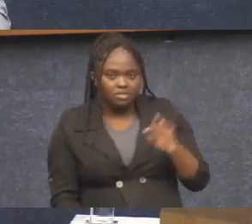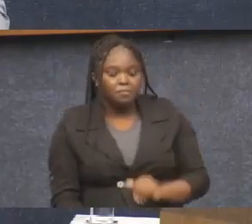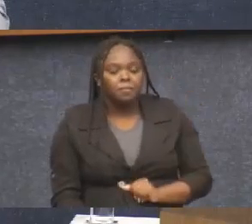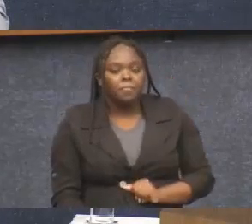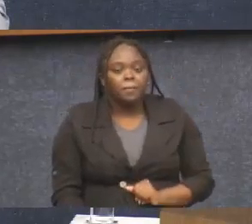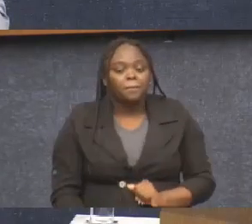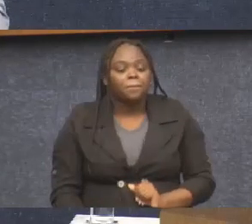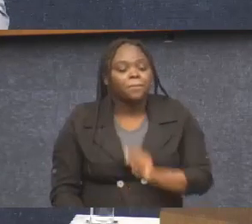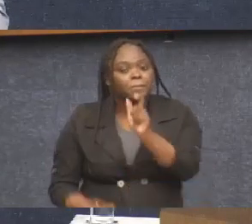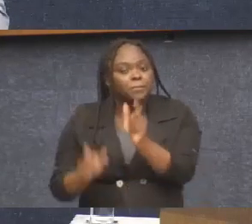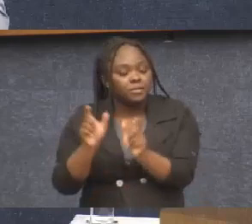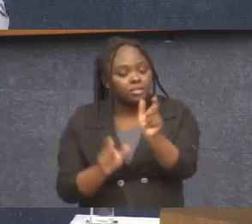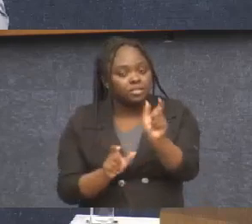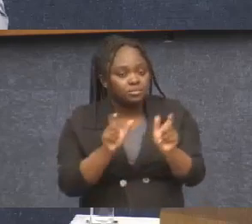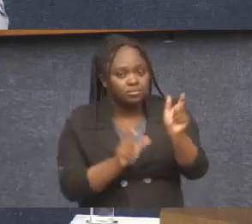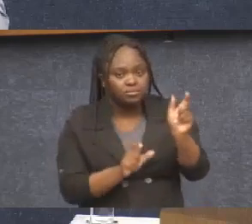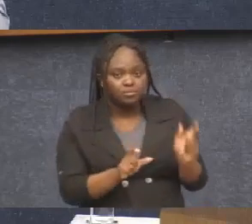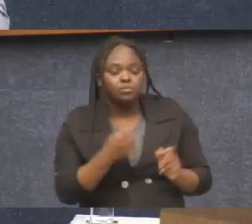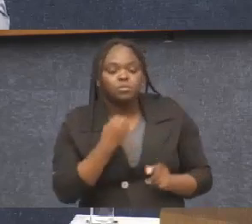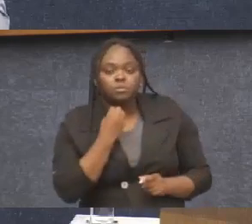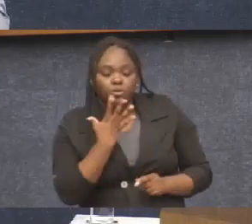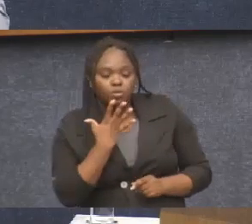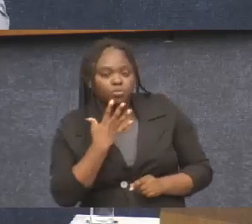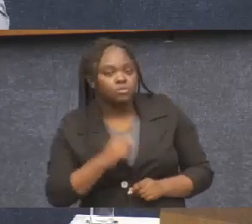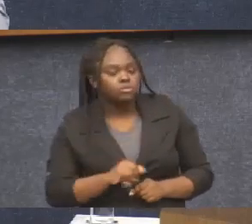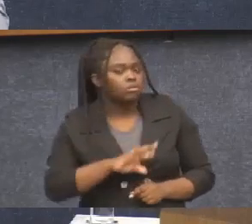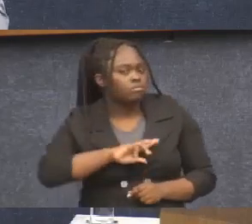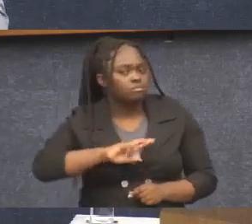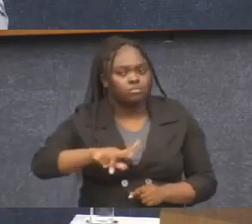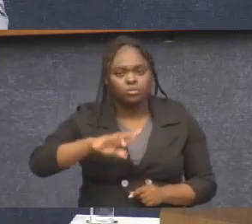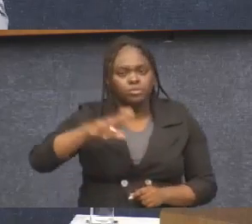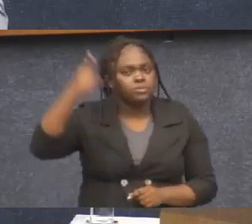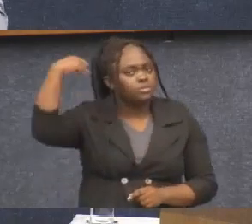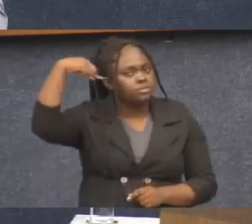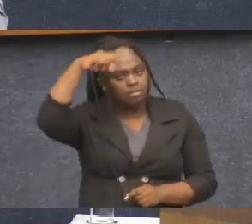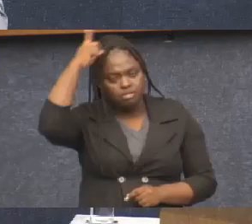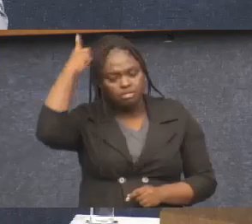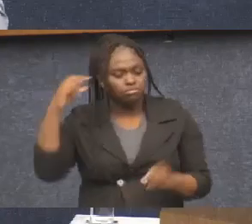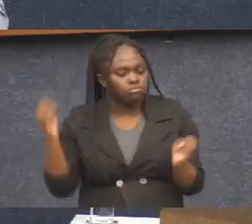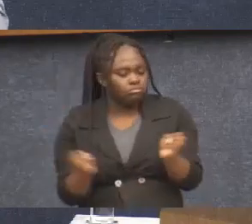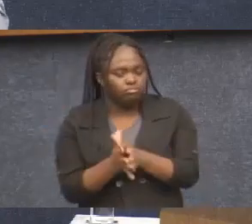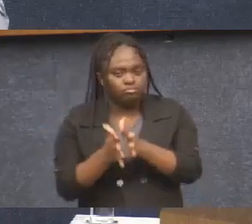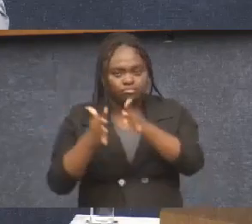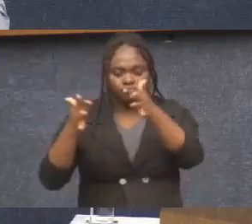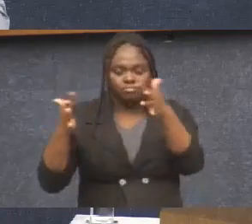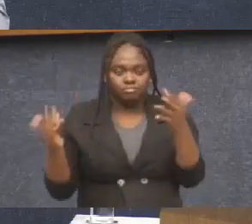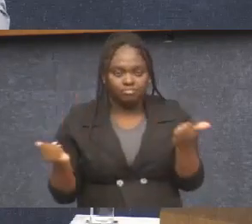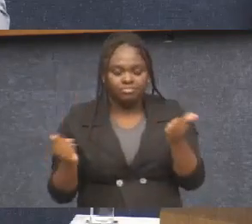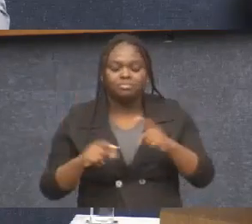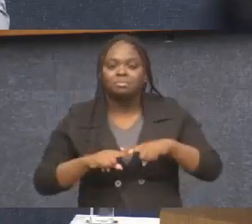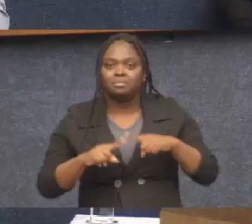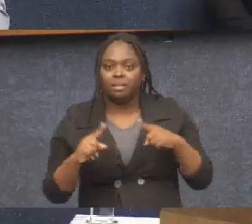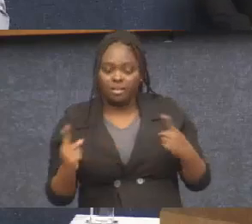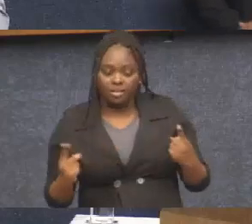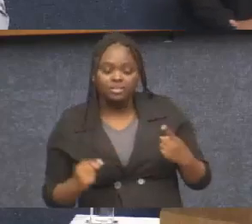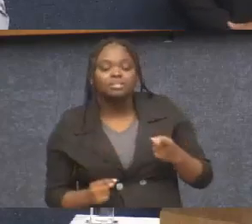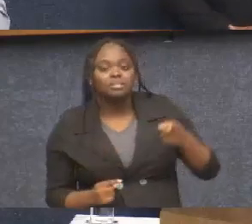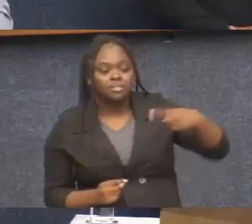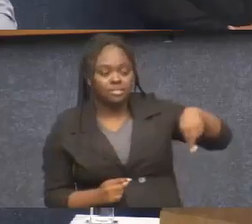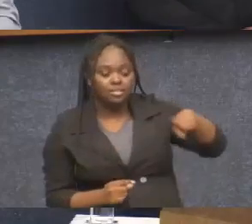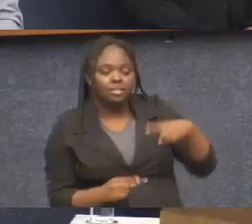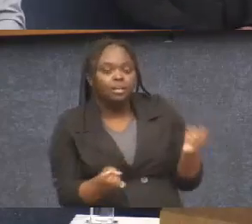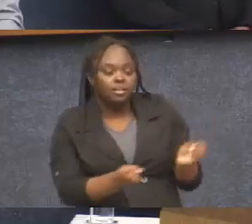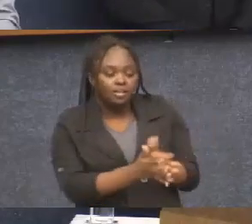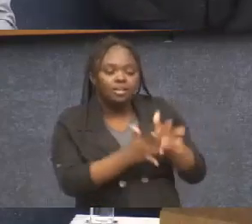os benfeitores não são santos milagreiros, mas fazem milagres de verdade